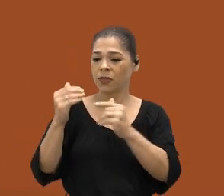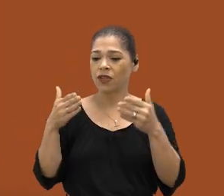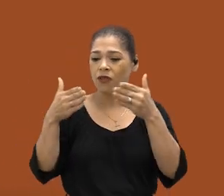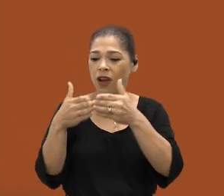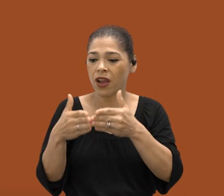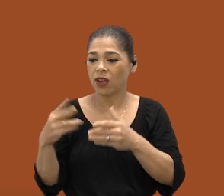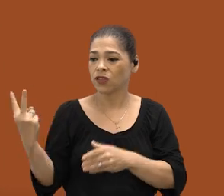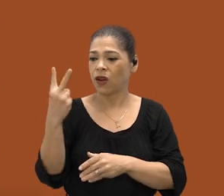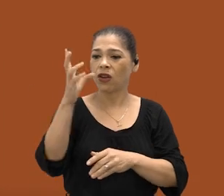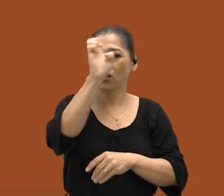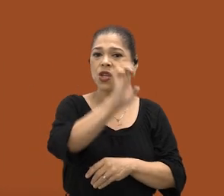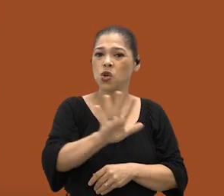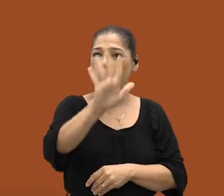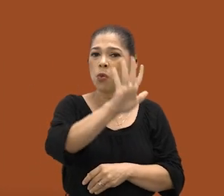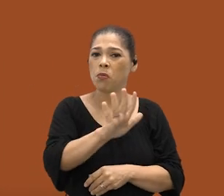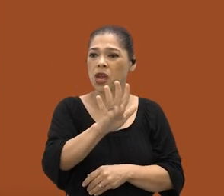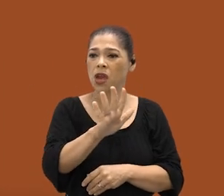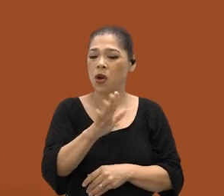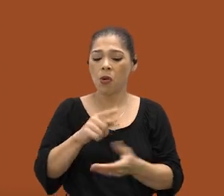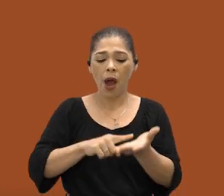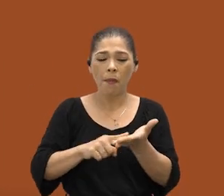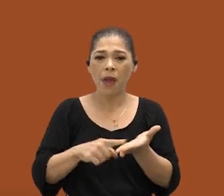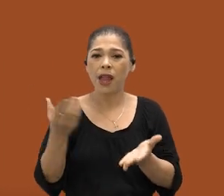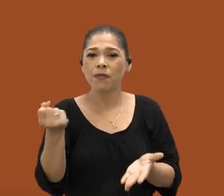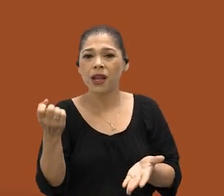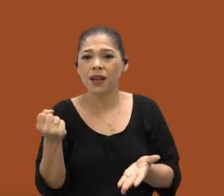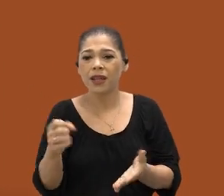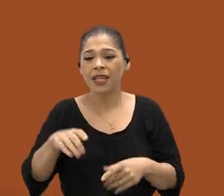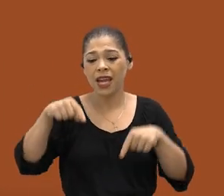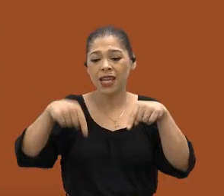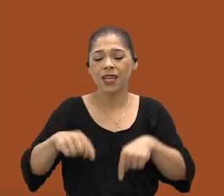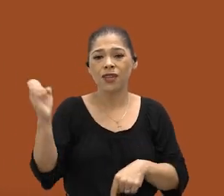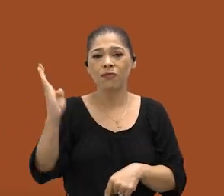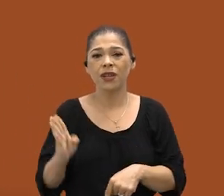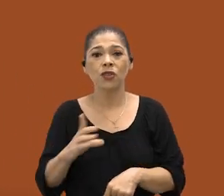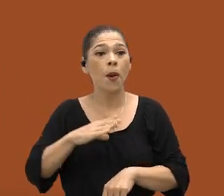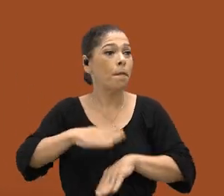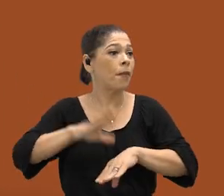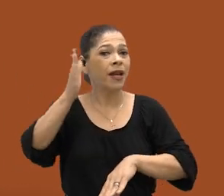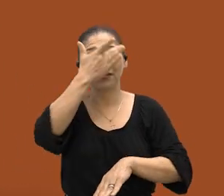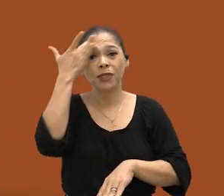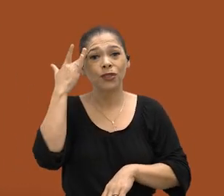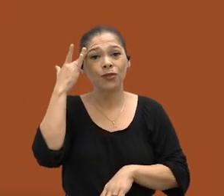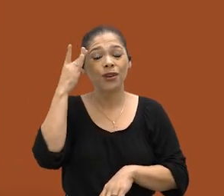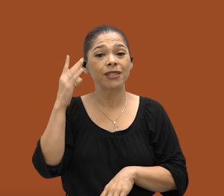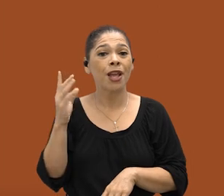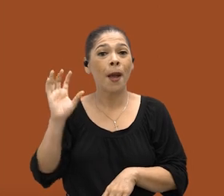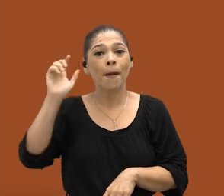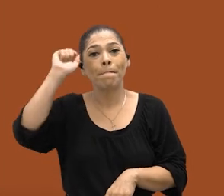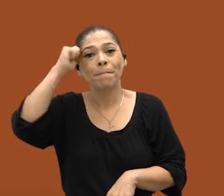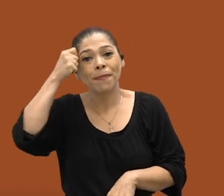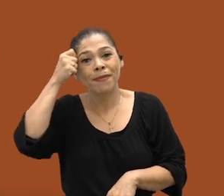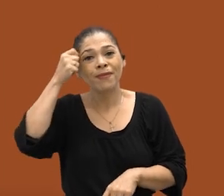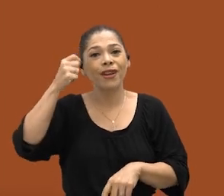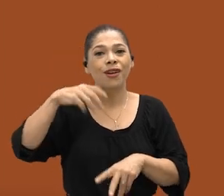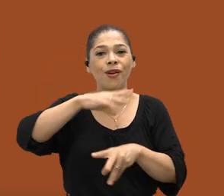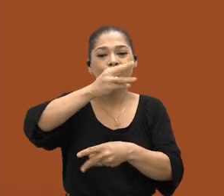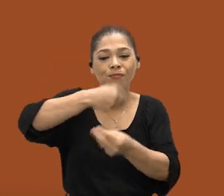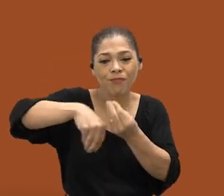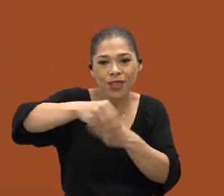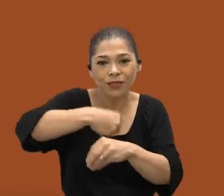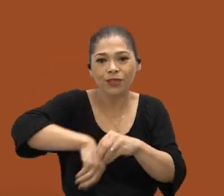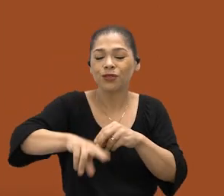é os valores europeus e nós temos um país marcadamente negro com bastante miscigenação então que se tenta